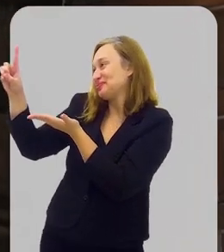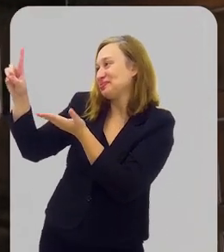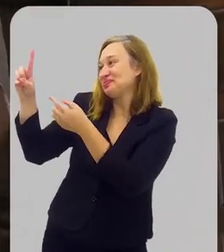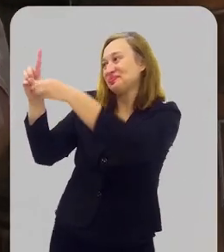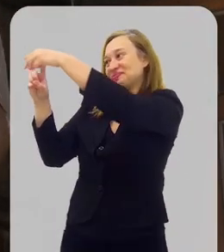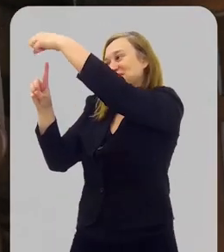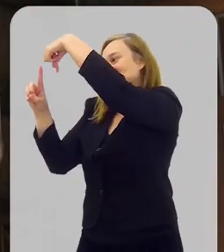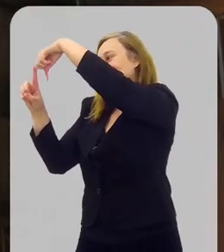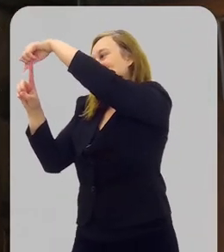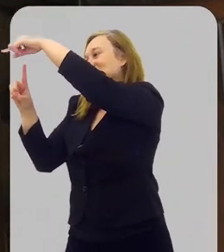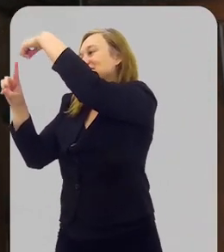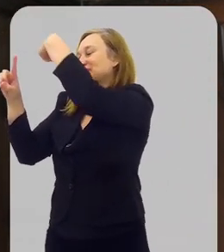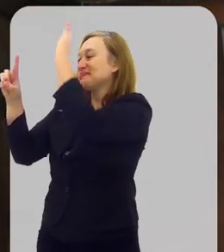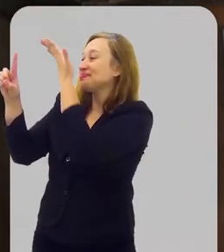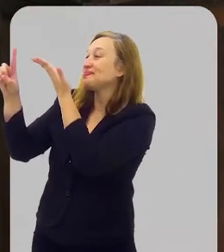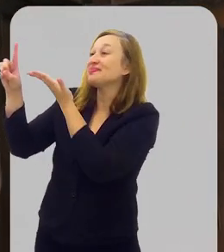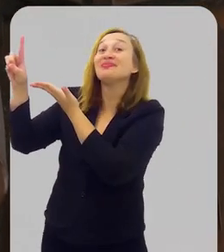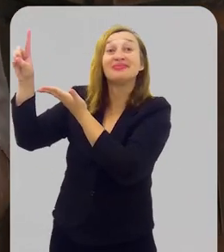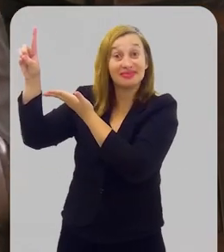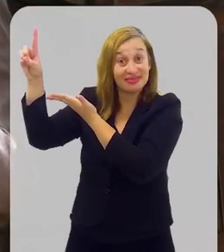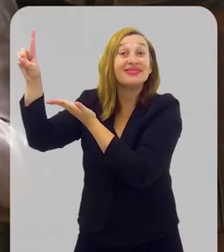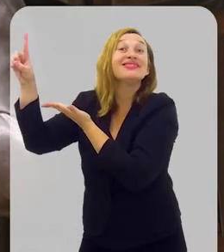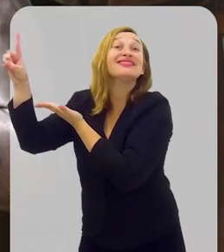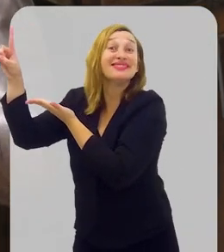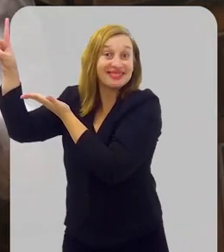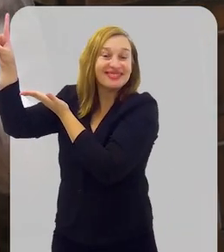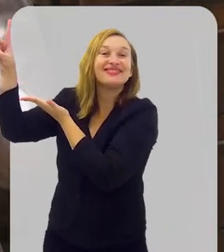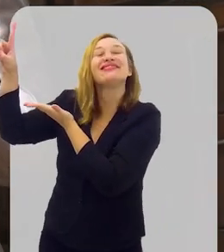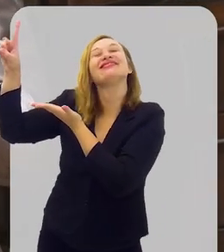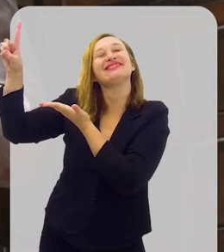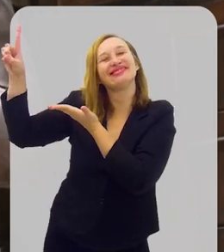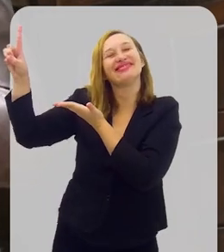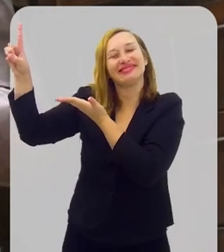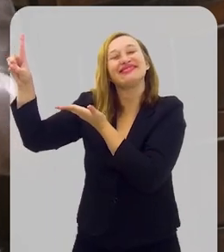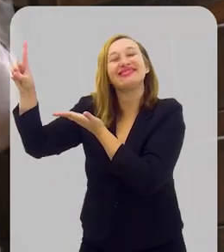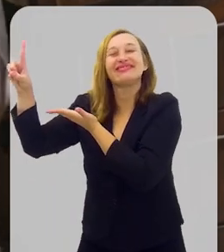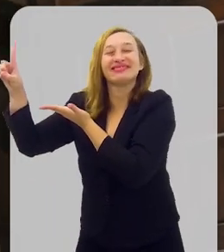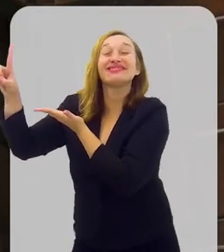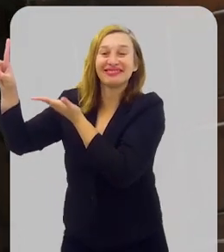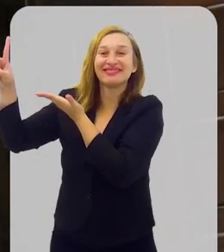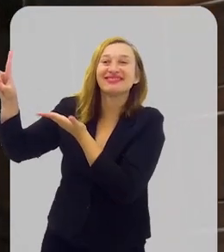Senhor Santo Santo é o